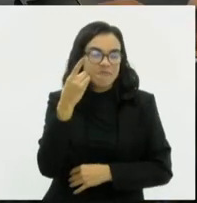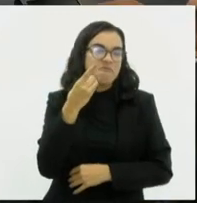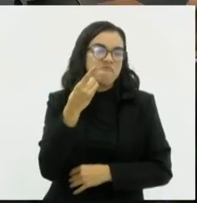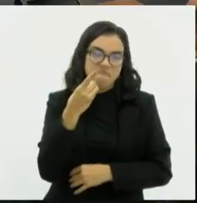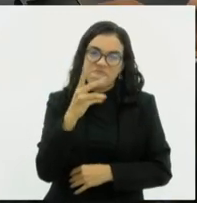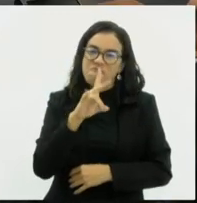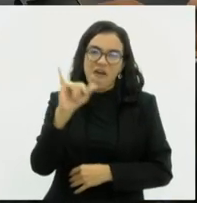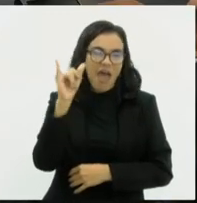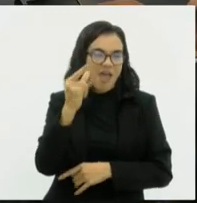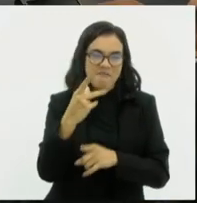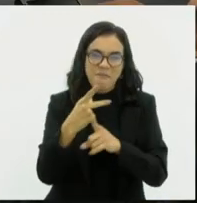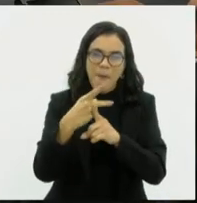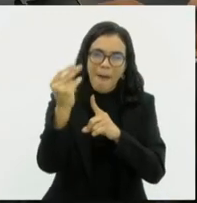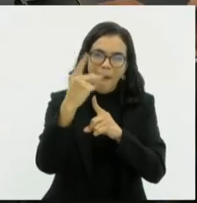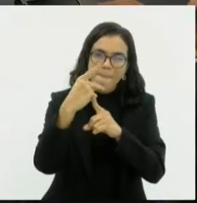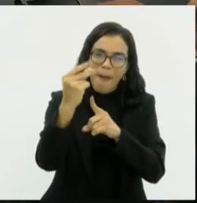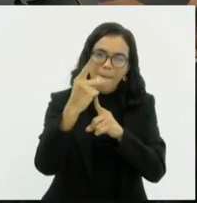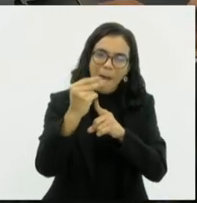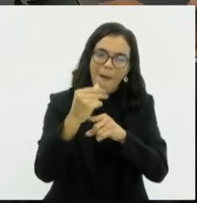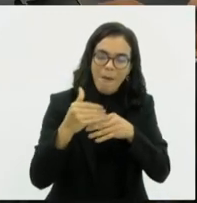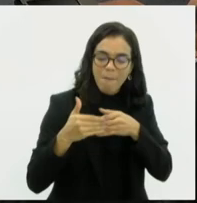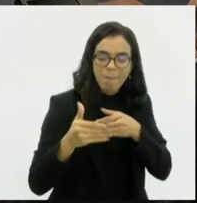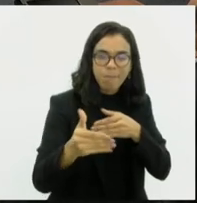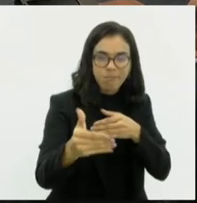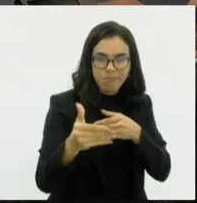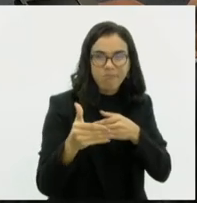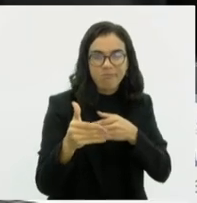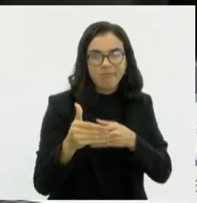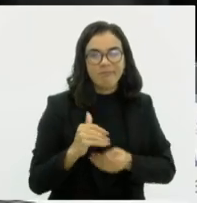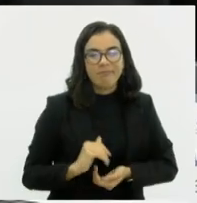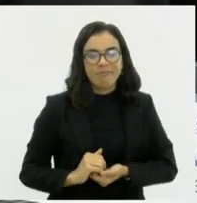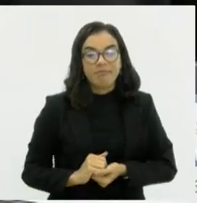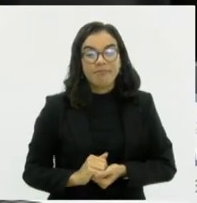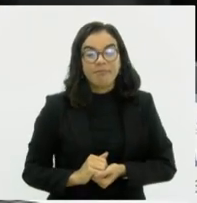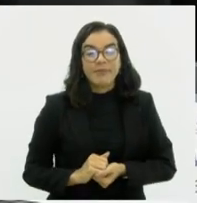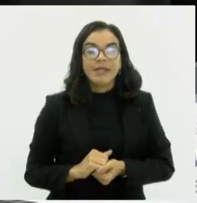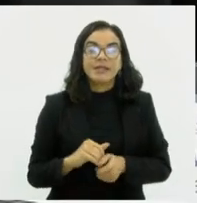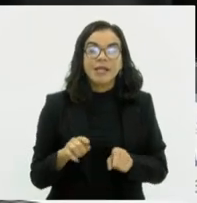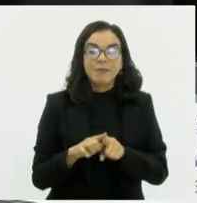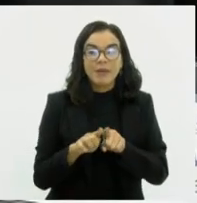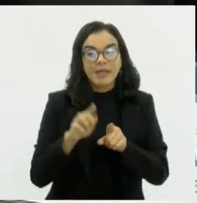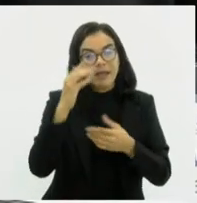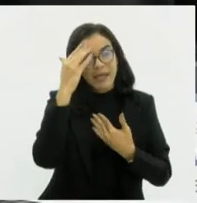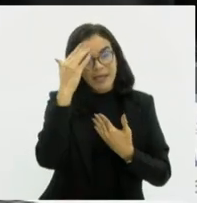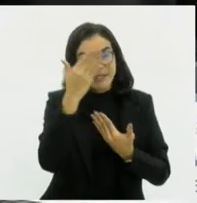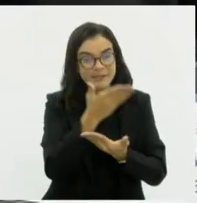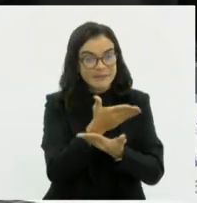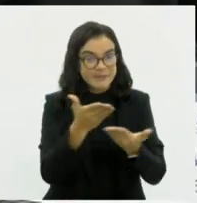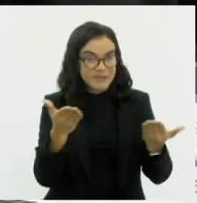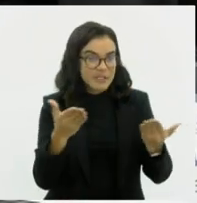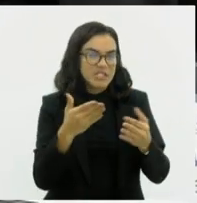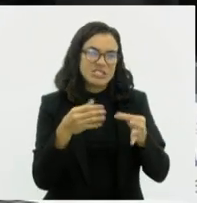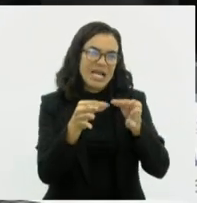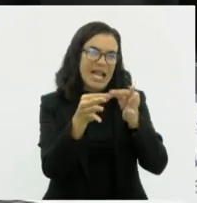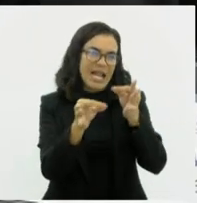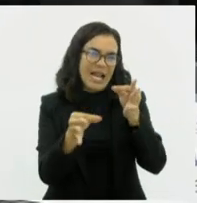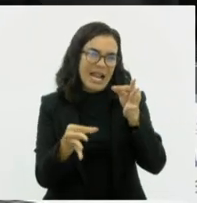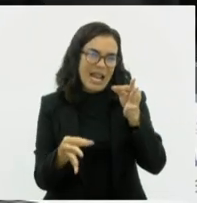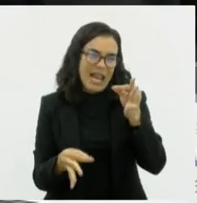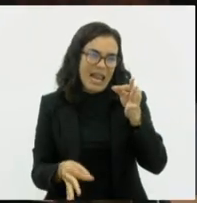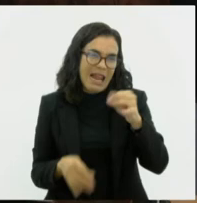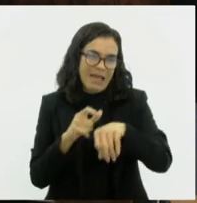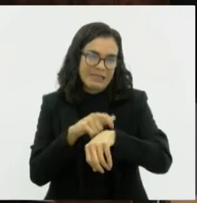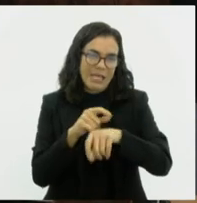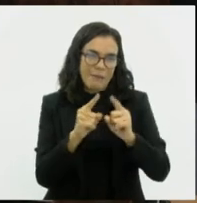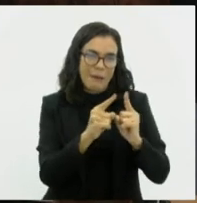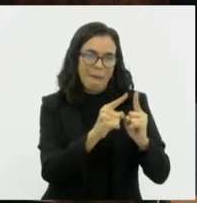longe, em um período muito curto de tempo, tenho certeza. Eu demais agradecer a vocês, já me excedi pelo tempo, mas não tinha